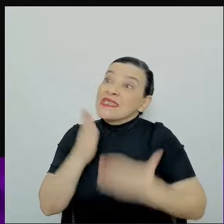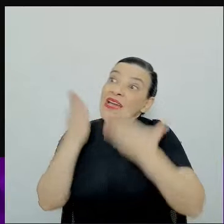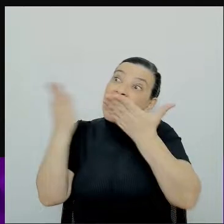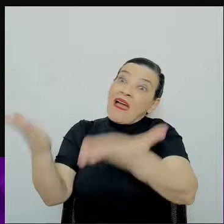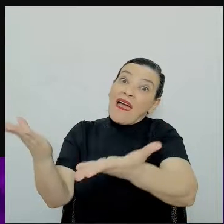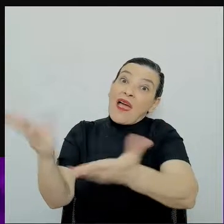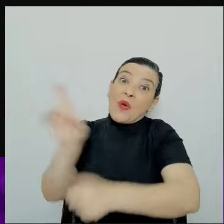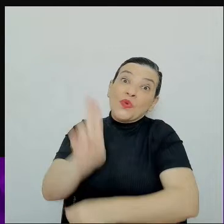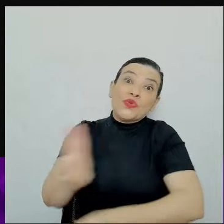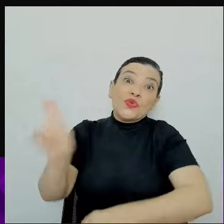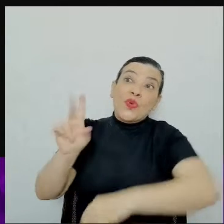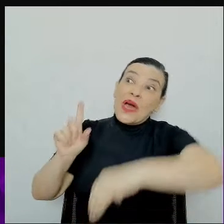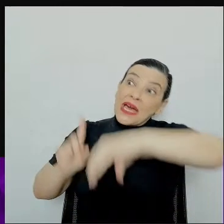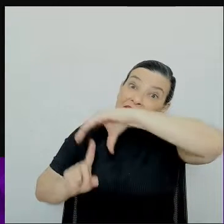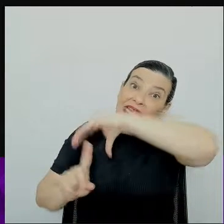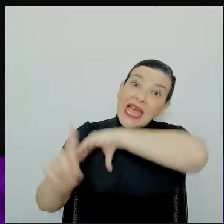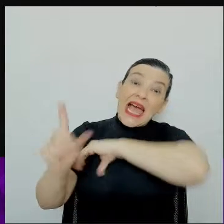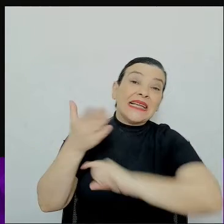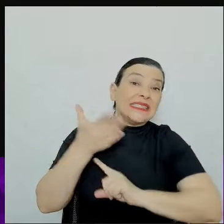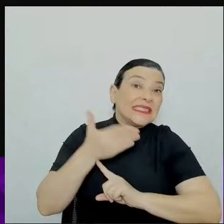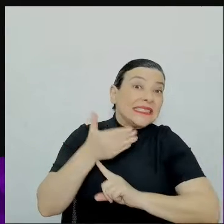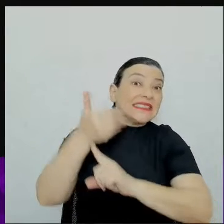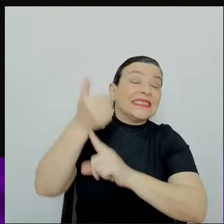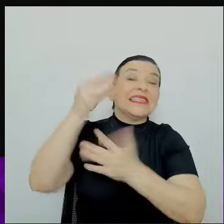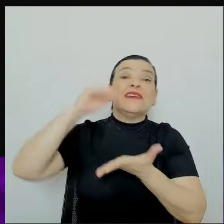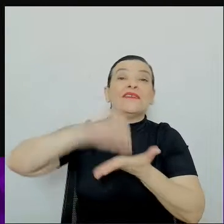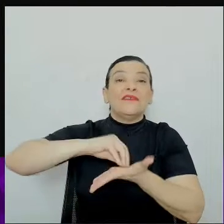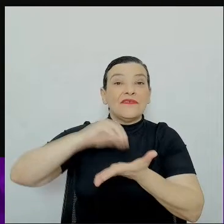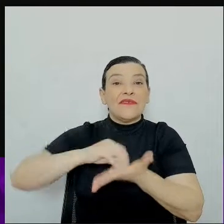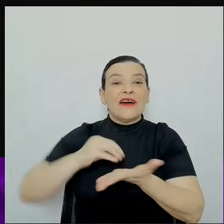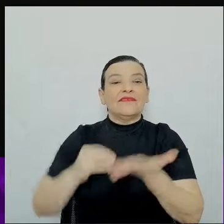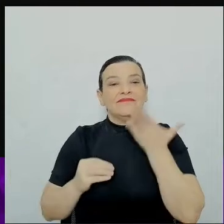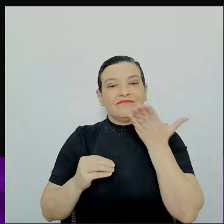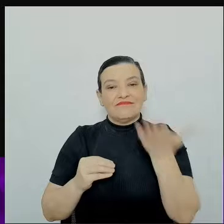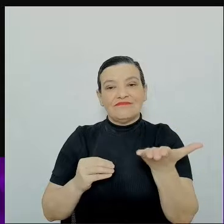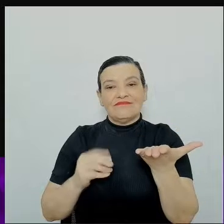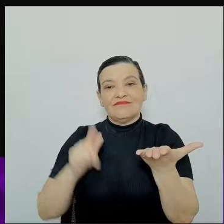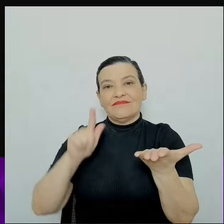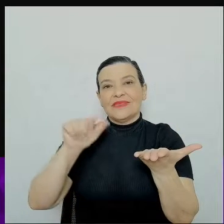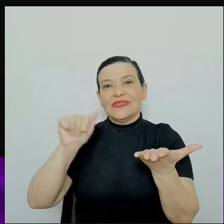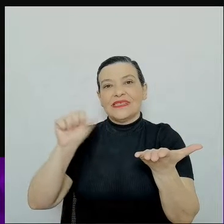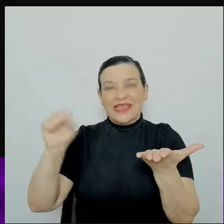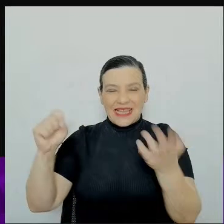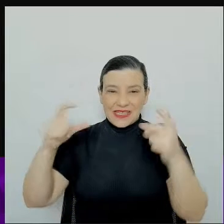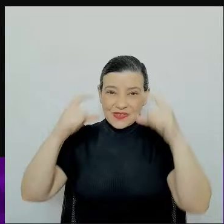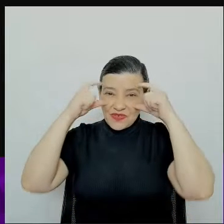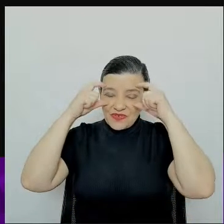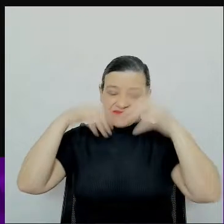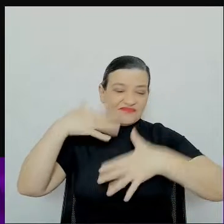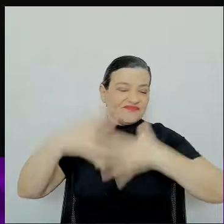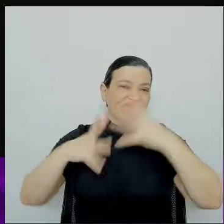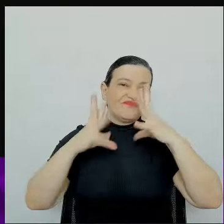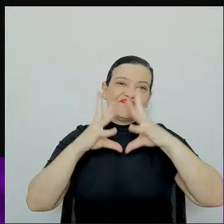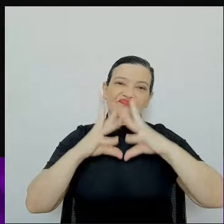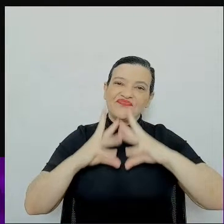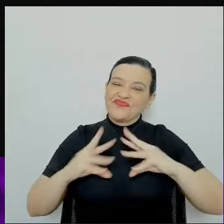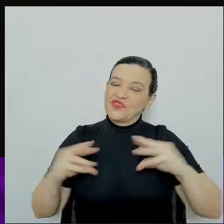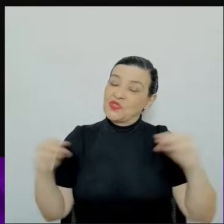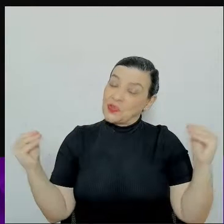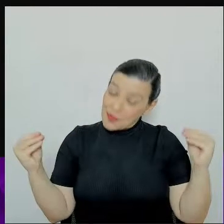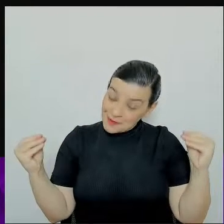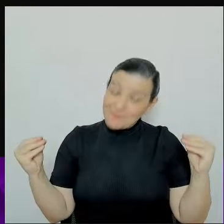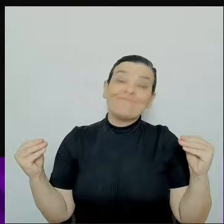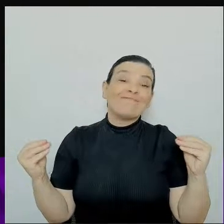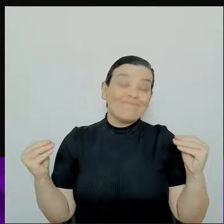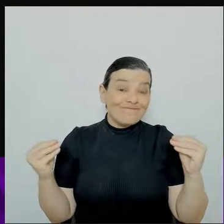utilizar, falta de tecnologia, que fizeram com que o Google Glass, ele de fato morresse em pouco tempo, né? Então, isso traz